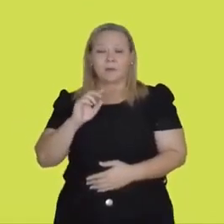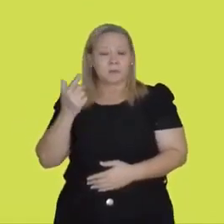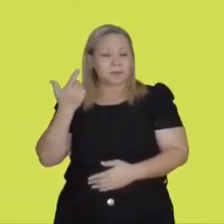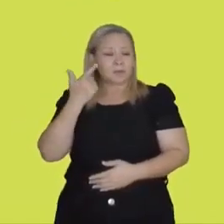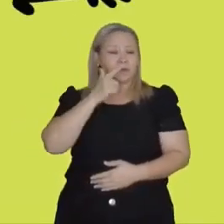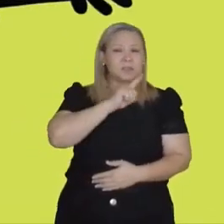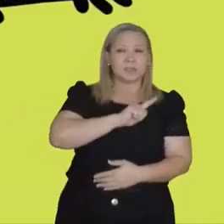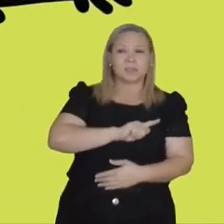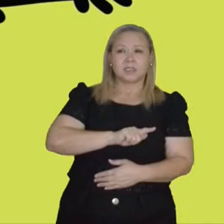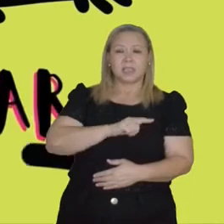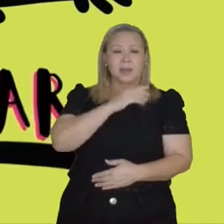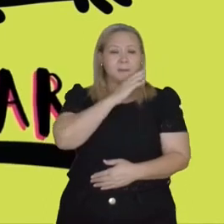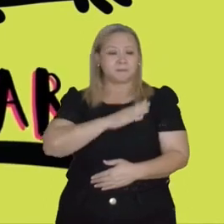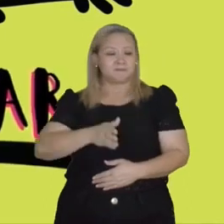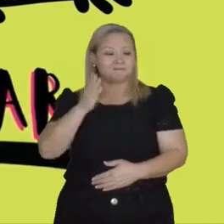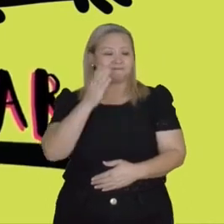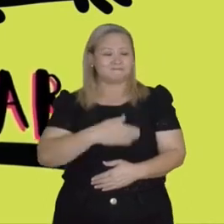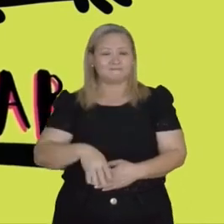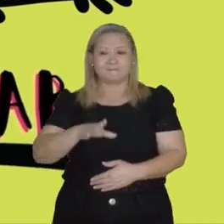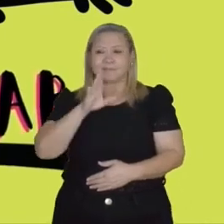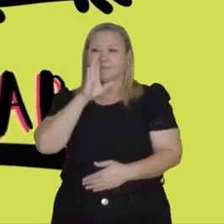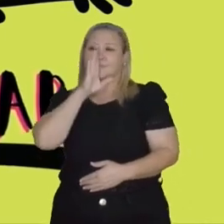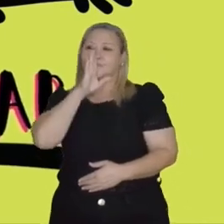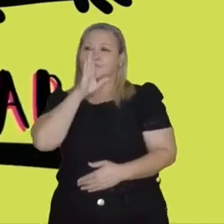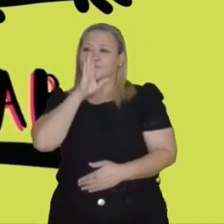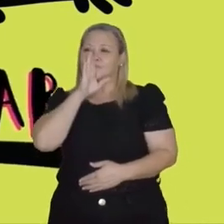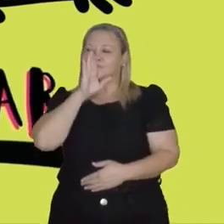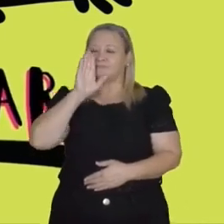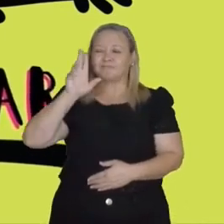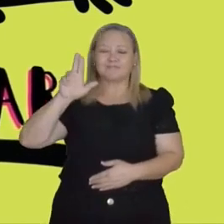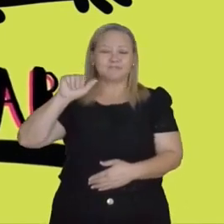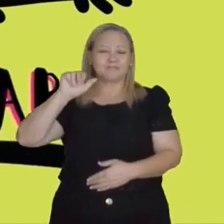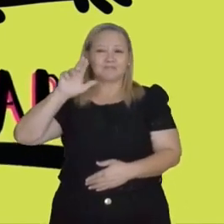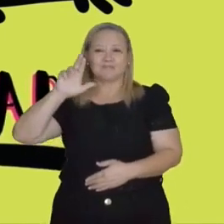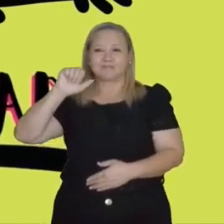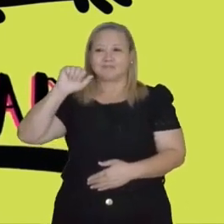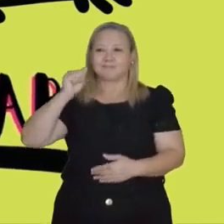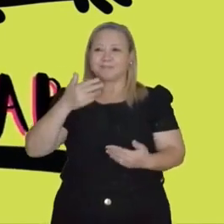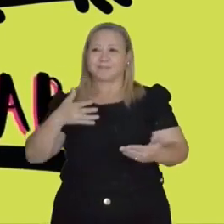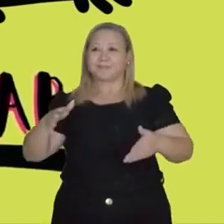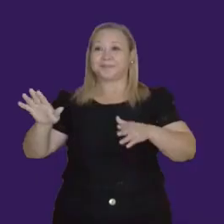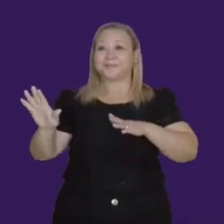Não vão mais conseguir me anular, me calar.